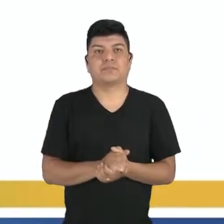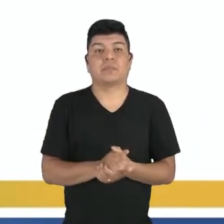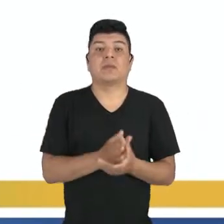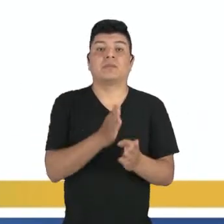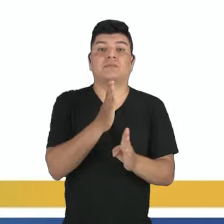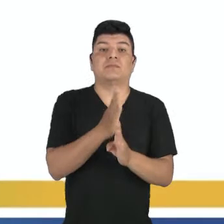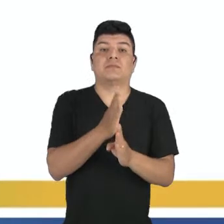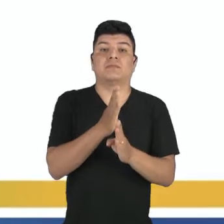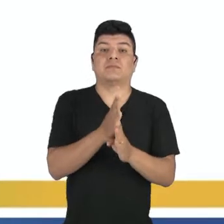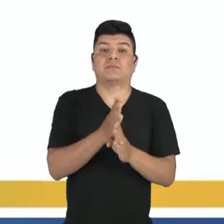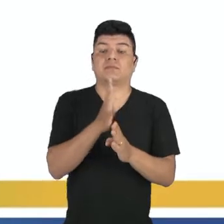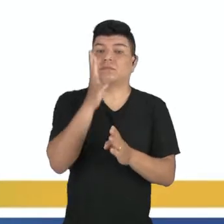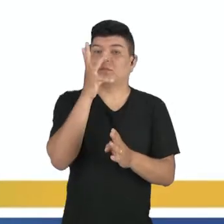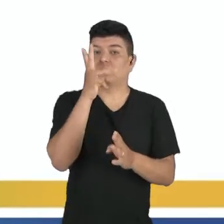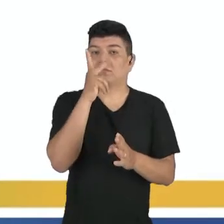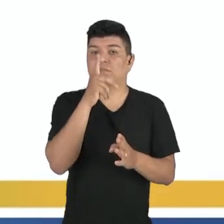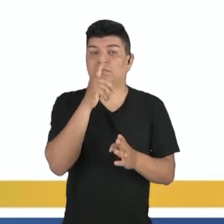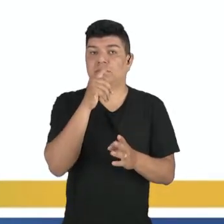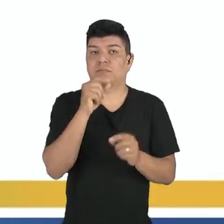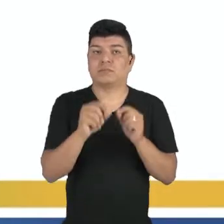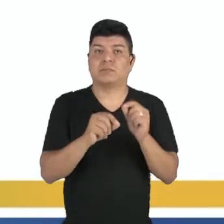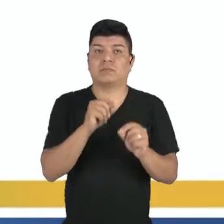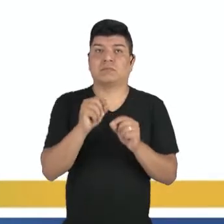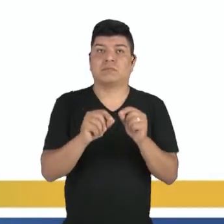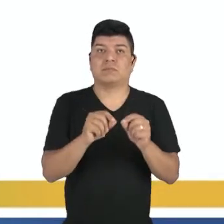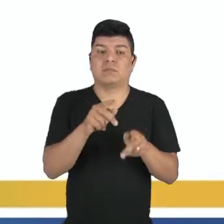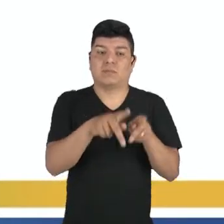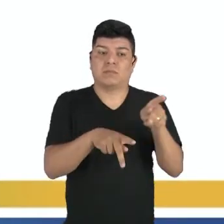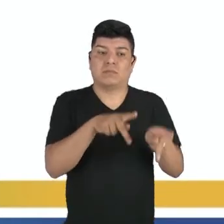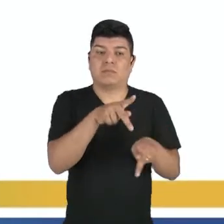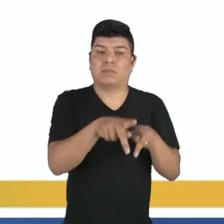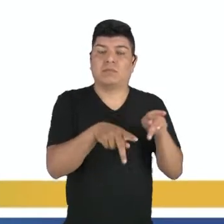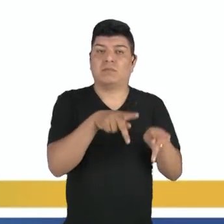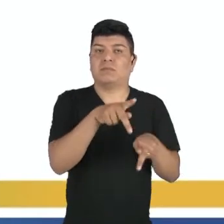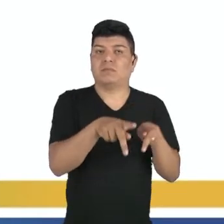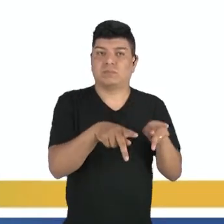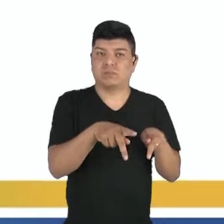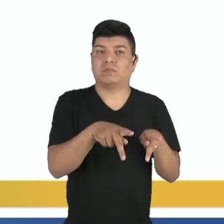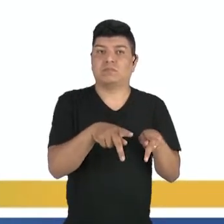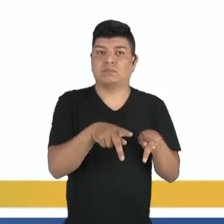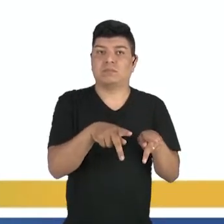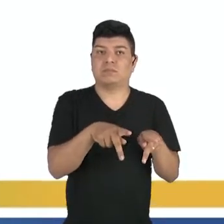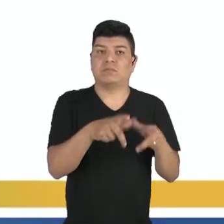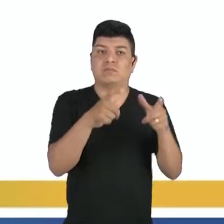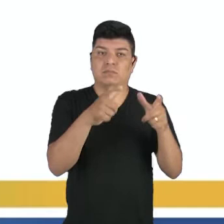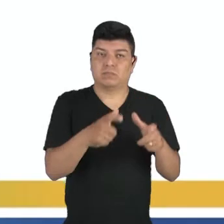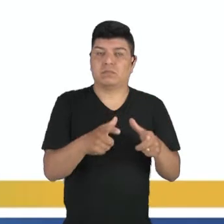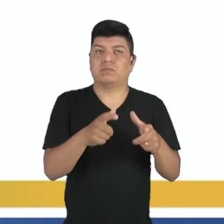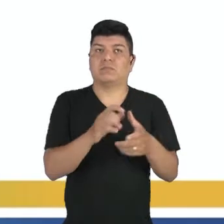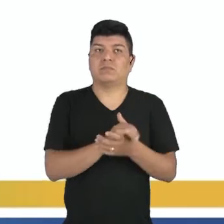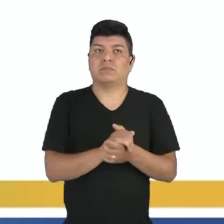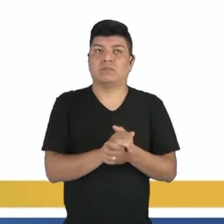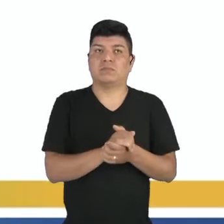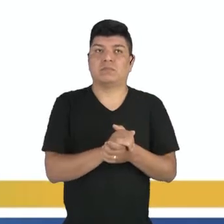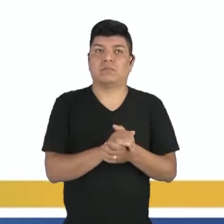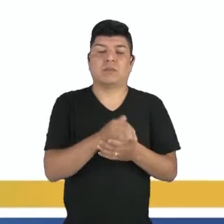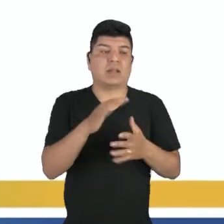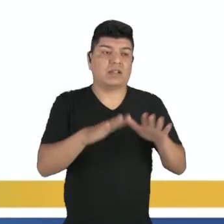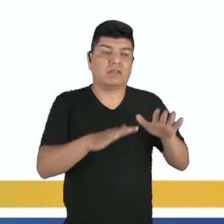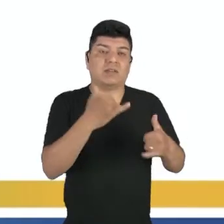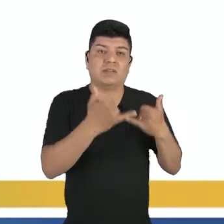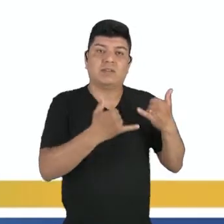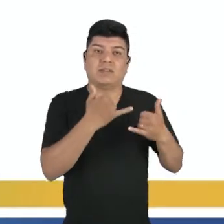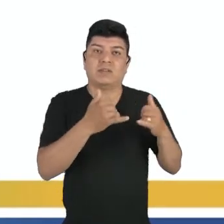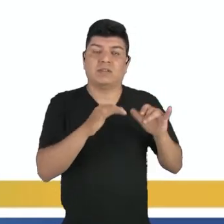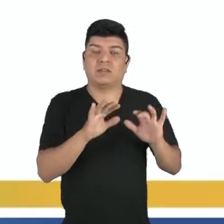fato deve-se ao baixo e lento crescimento vegetativo da população do continente costumam